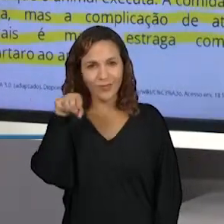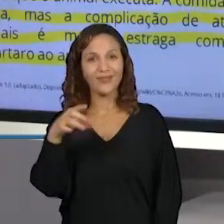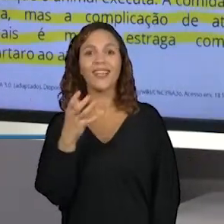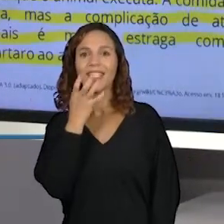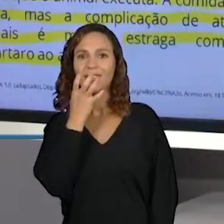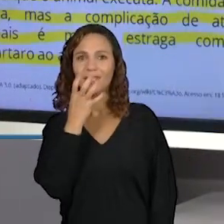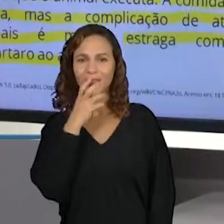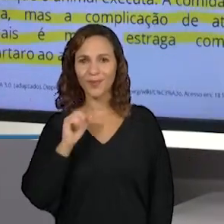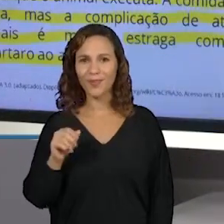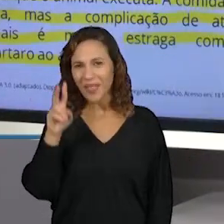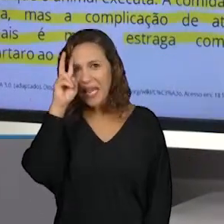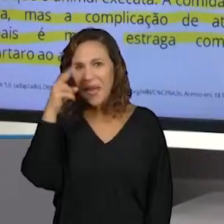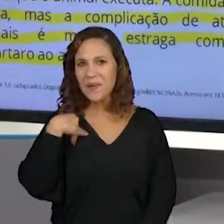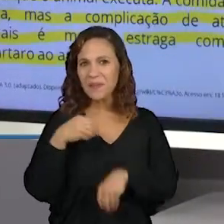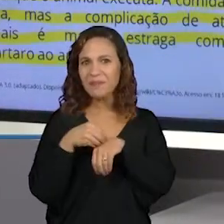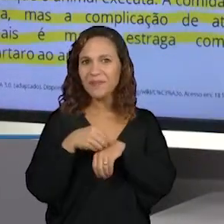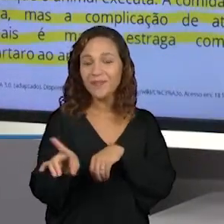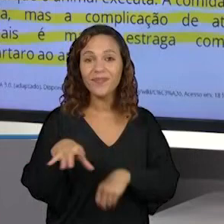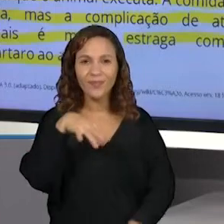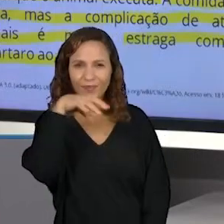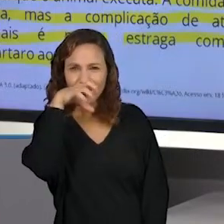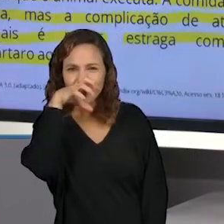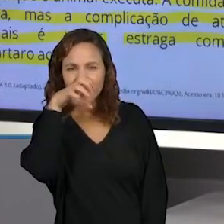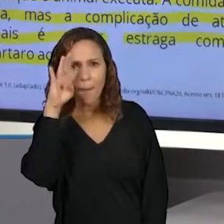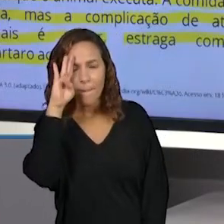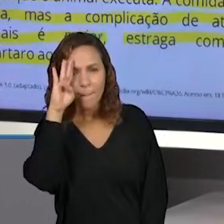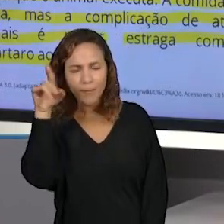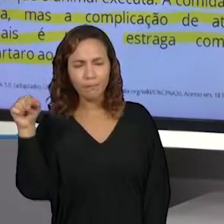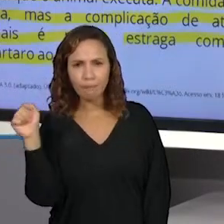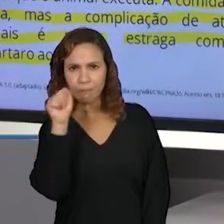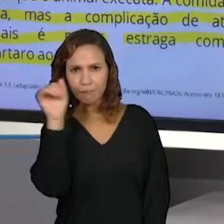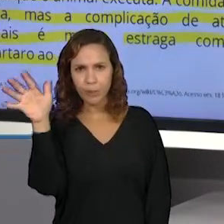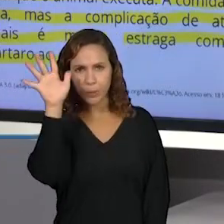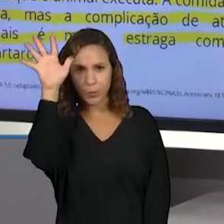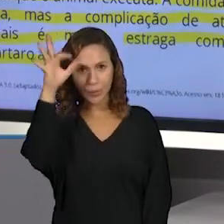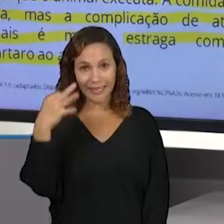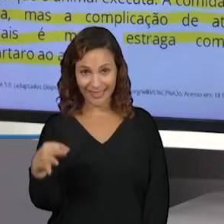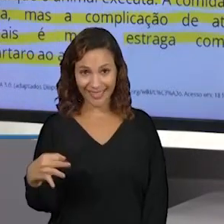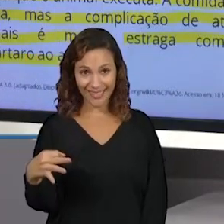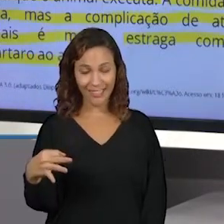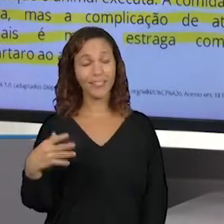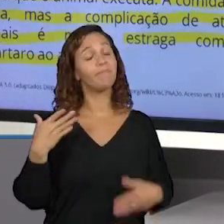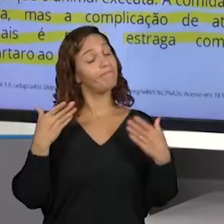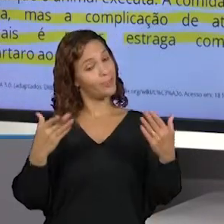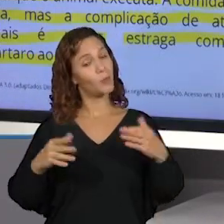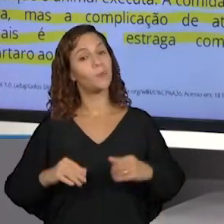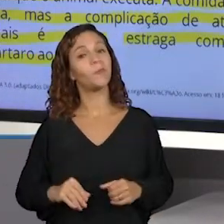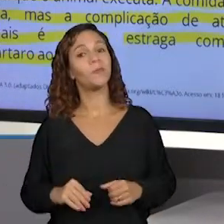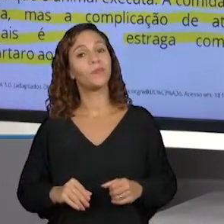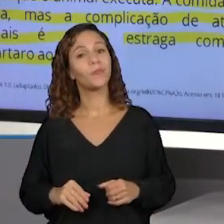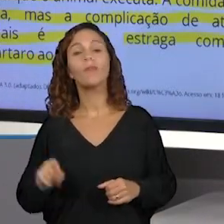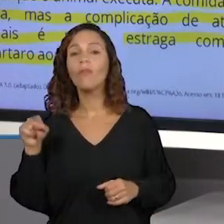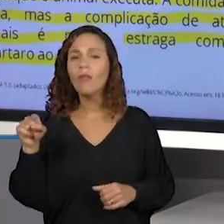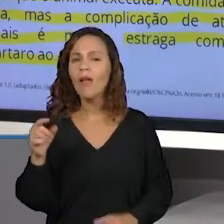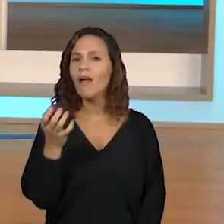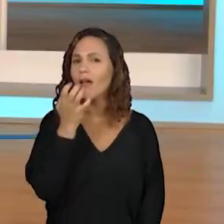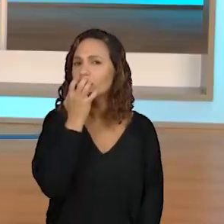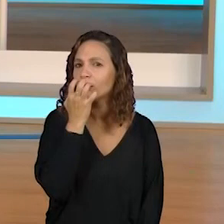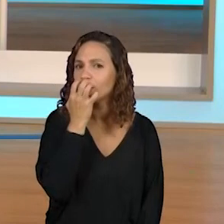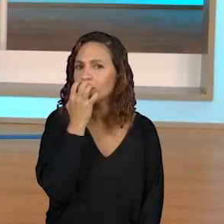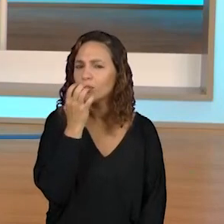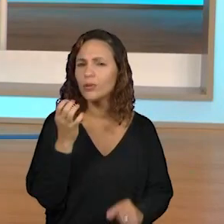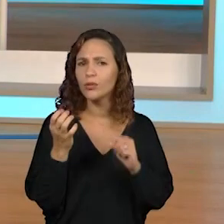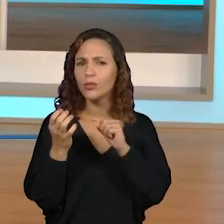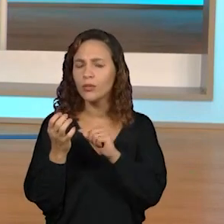lembra quando a gente falou aí que o olfato é o sentido mais apurado do cão é então o ao fato do